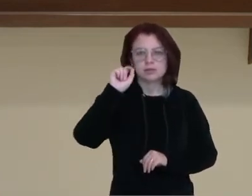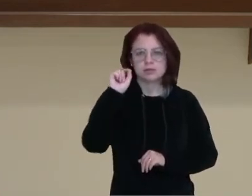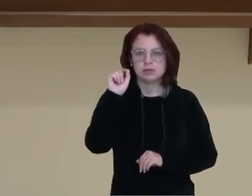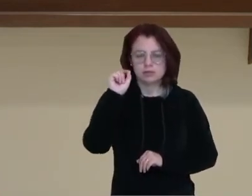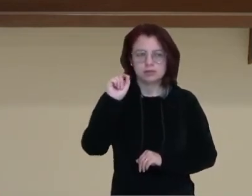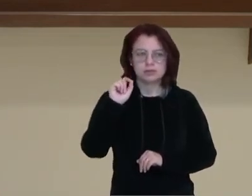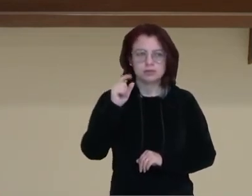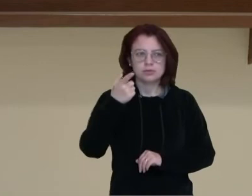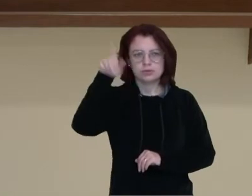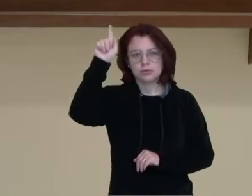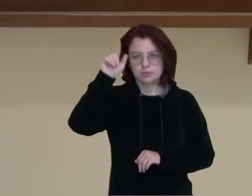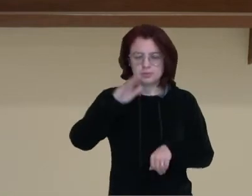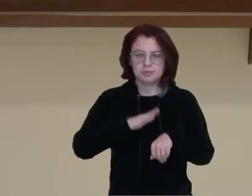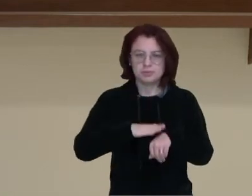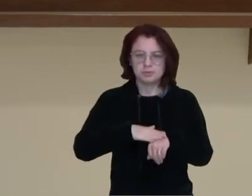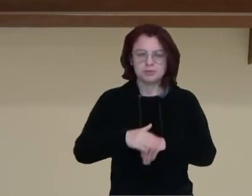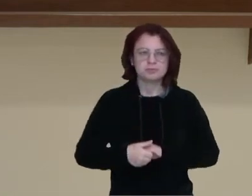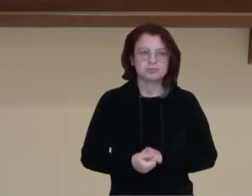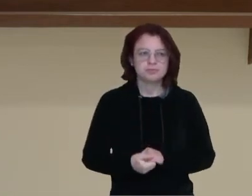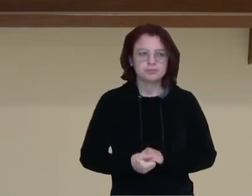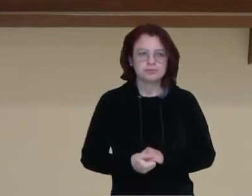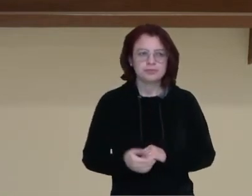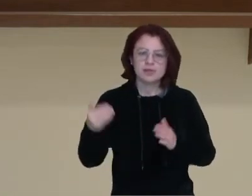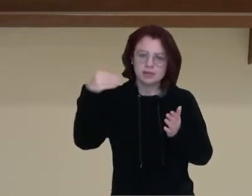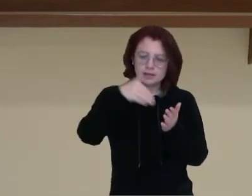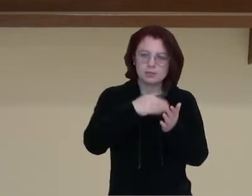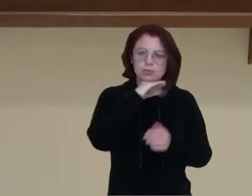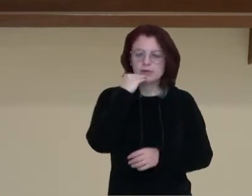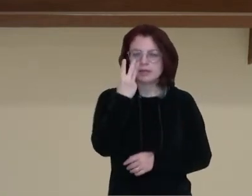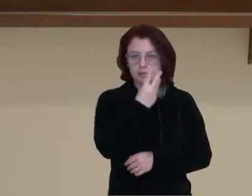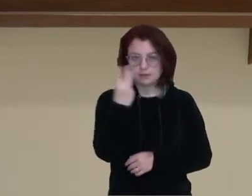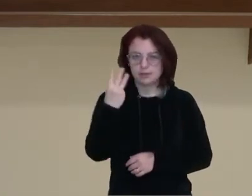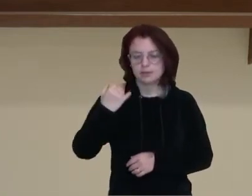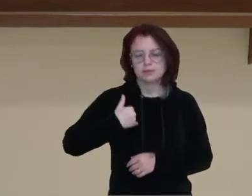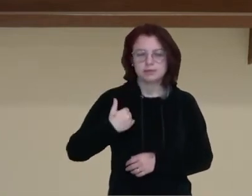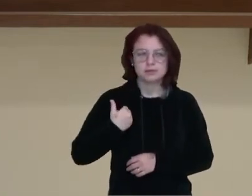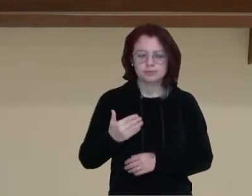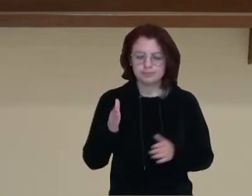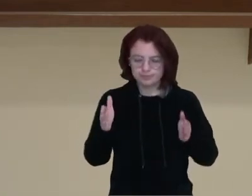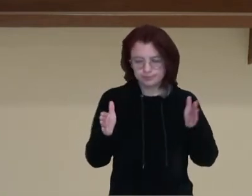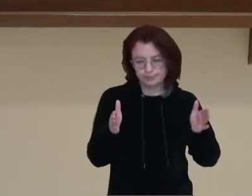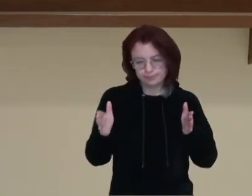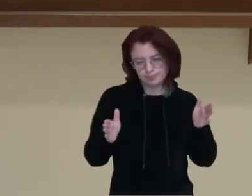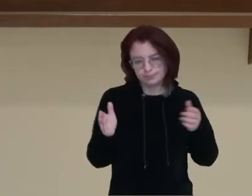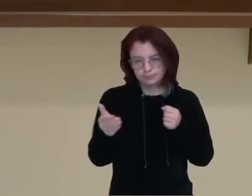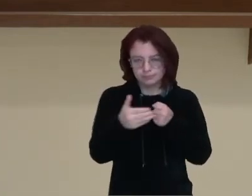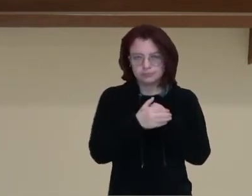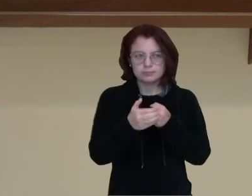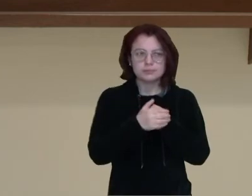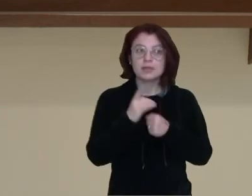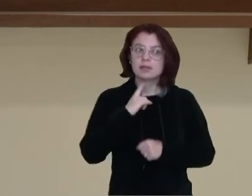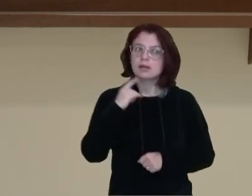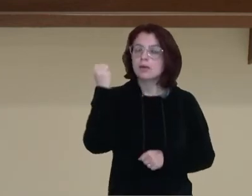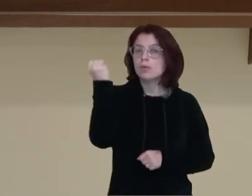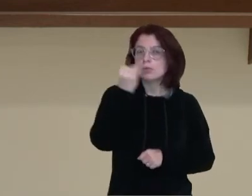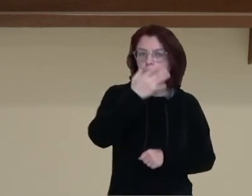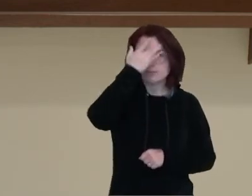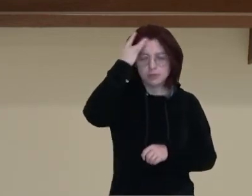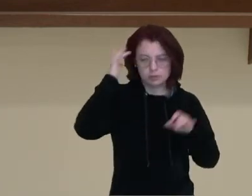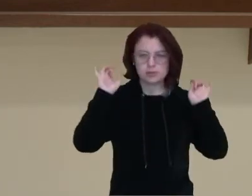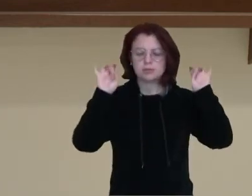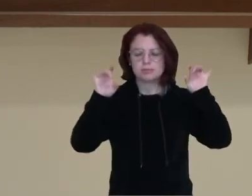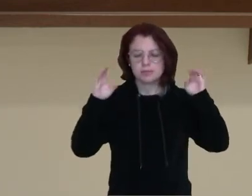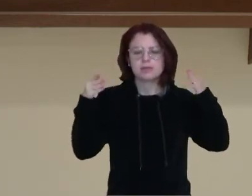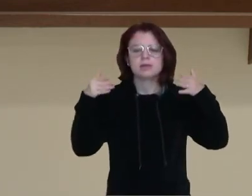últimos momentos, até terminar em 33 na cruz. Esse período enigmático, alguns especialistas